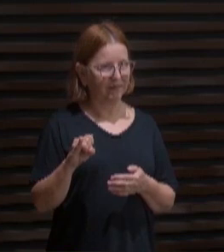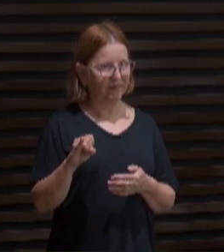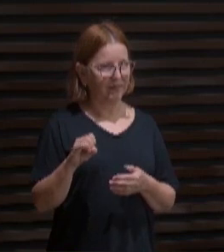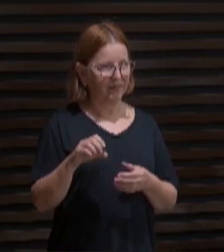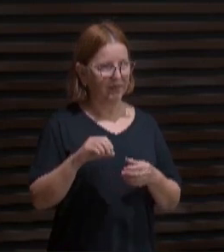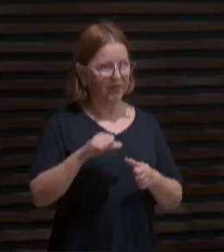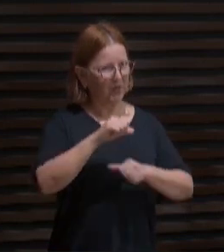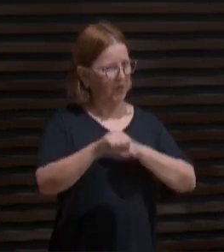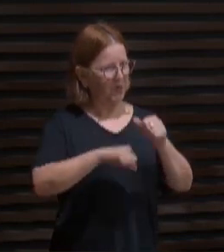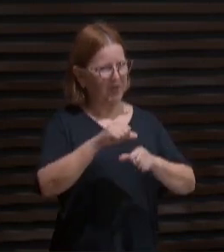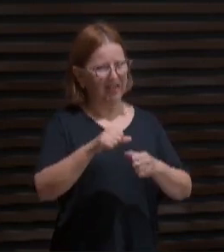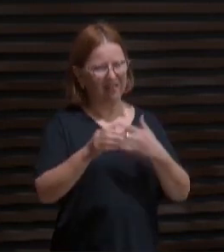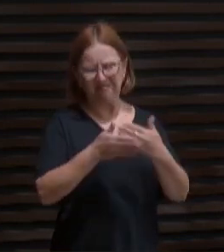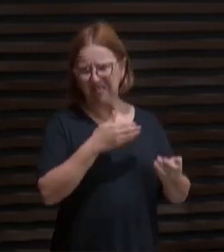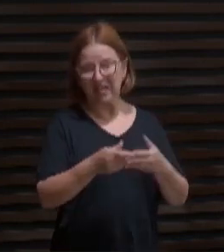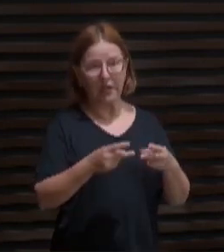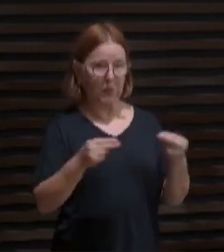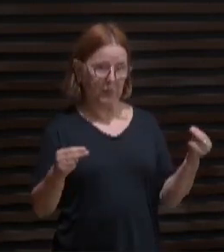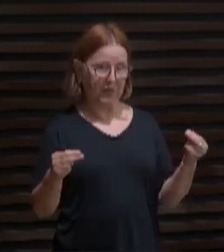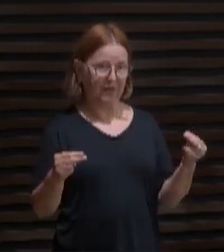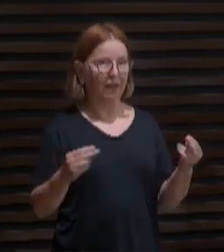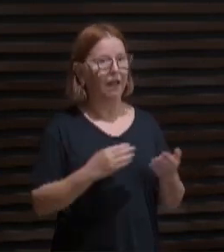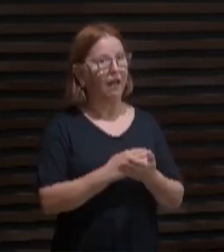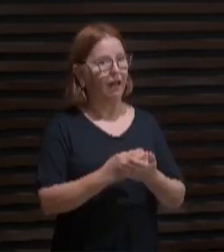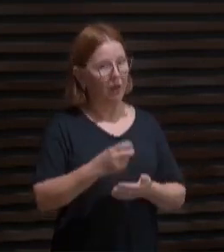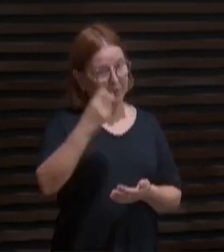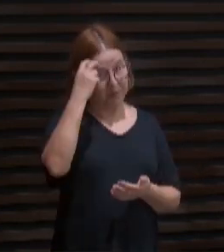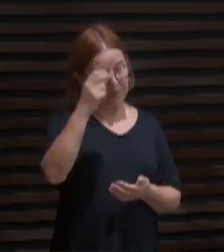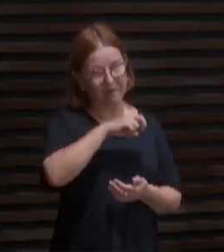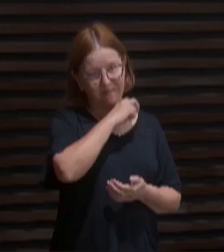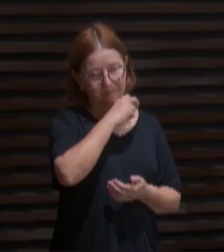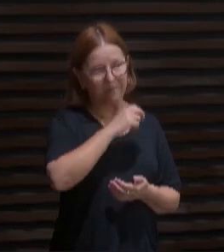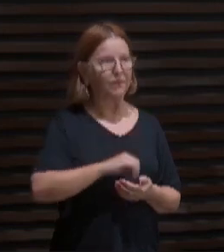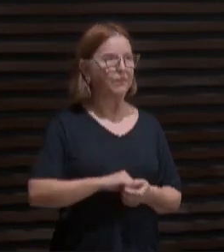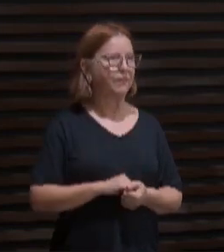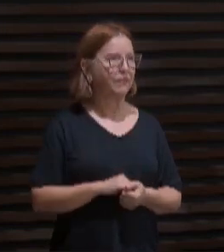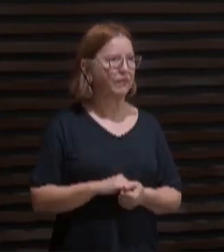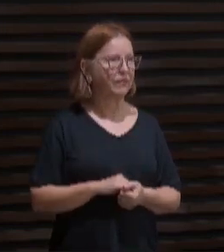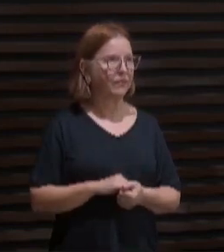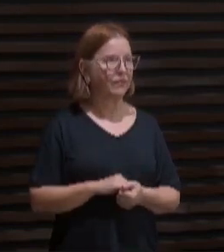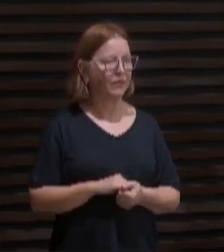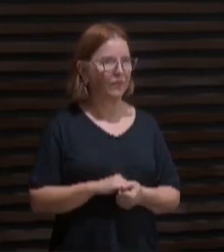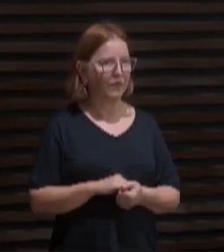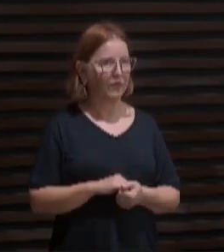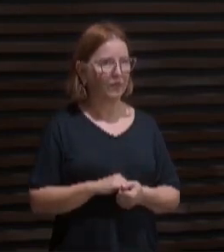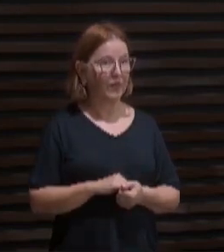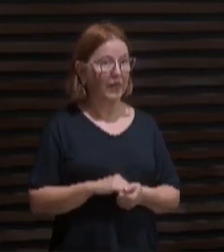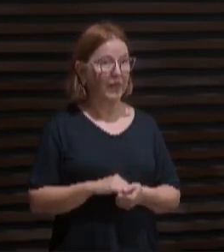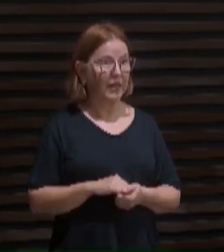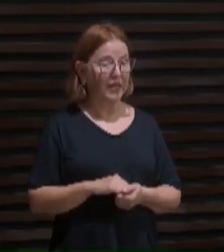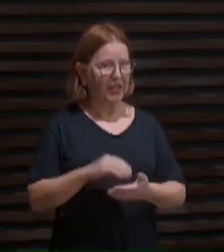aí começa a cultura da serpente. E retirar o